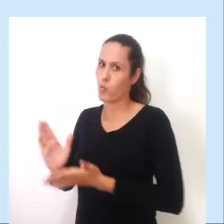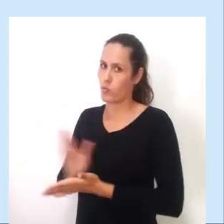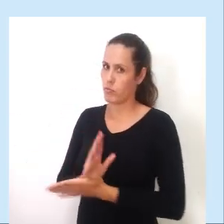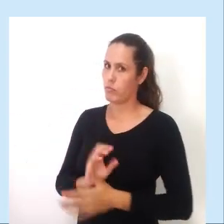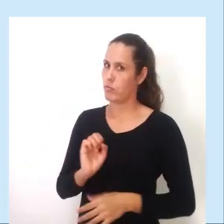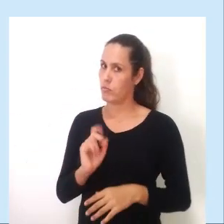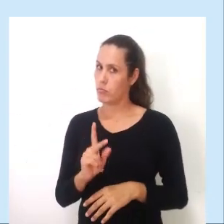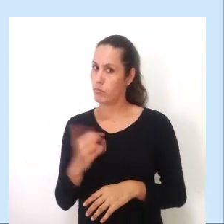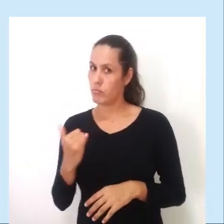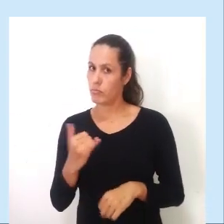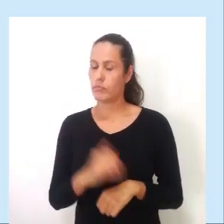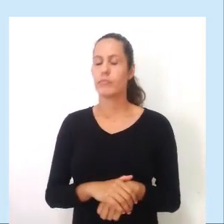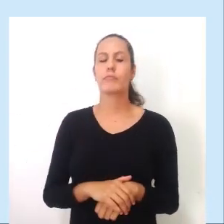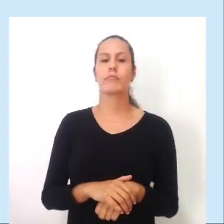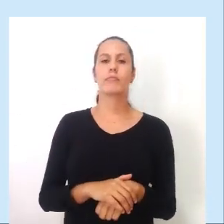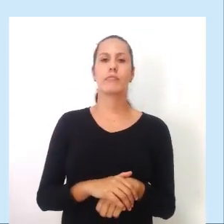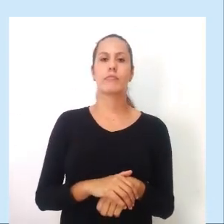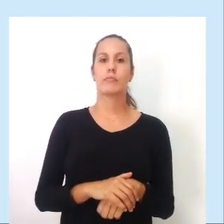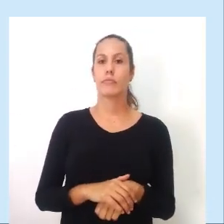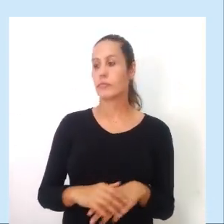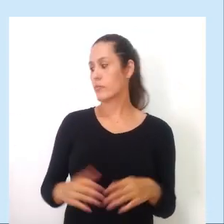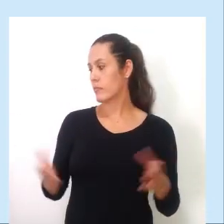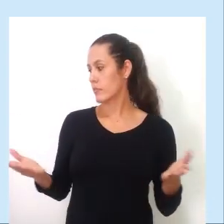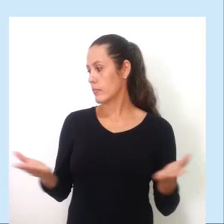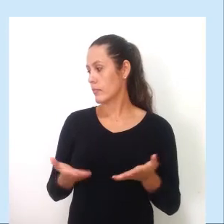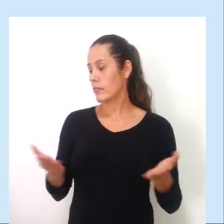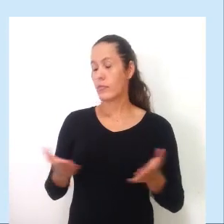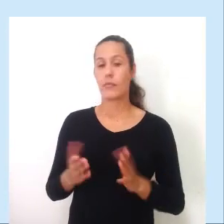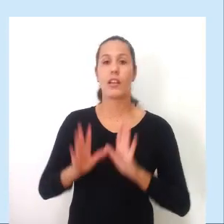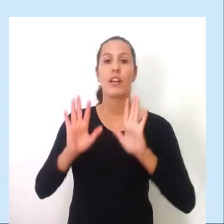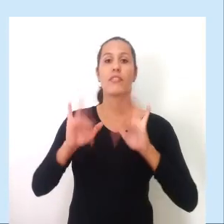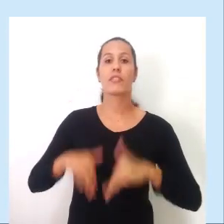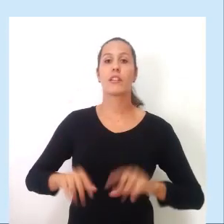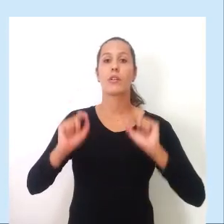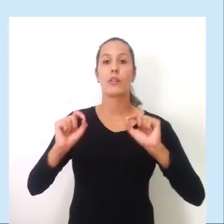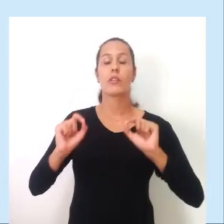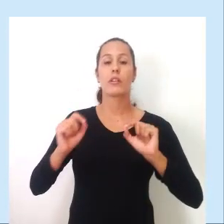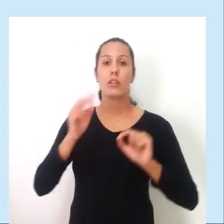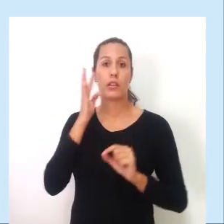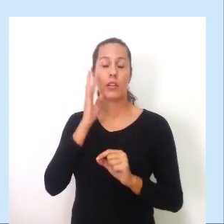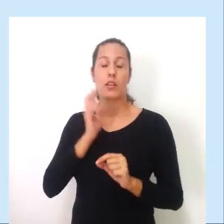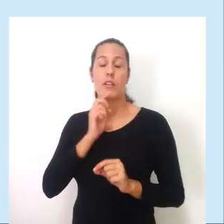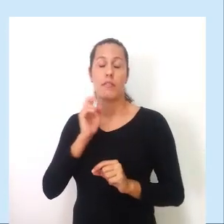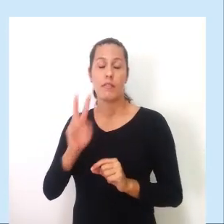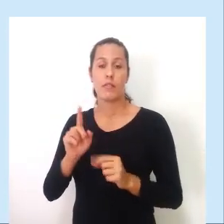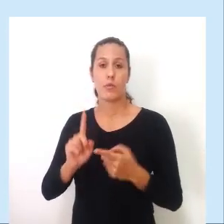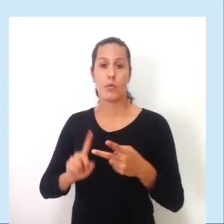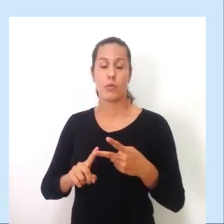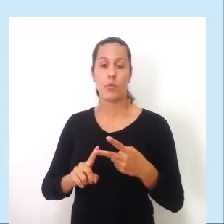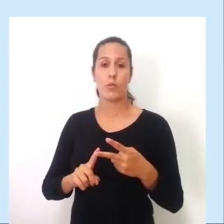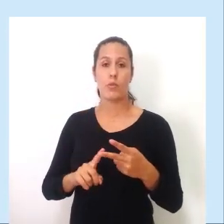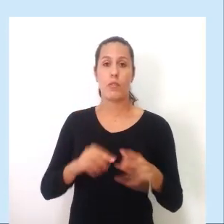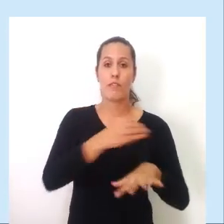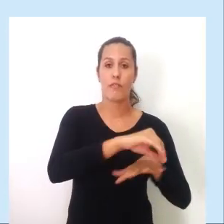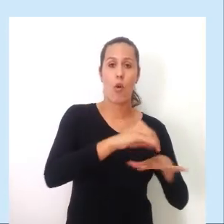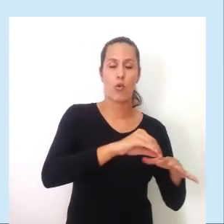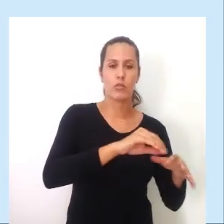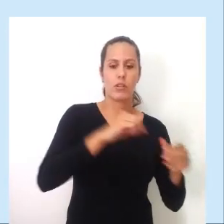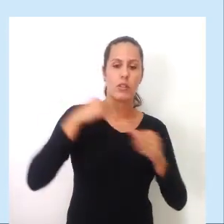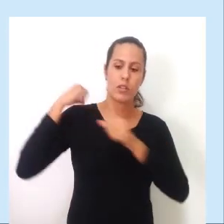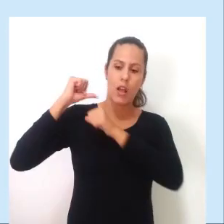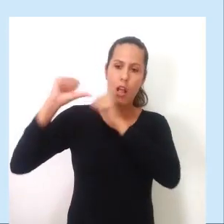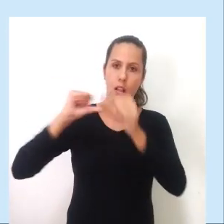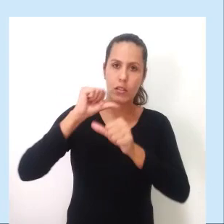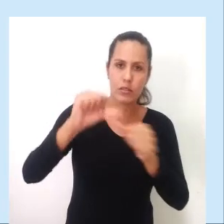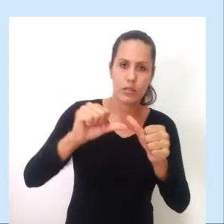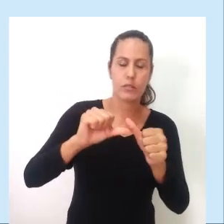beleza? E para fechar, a gente viu fósseis de transição, fósseis